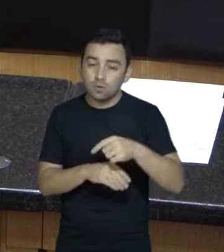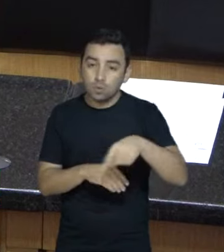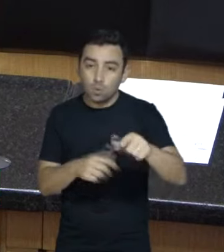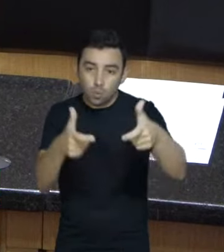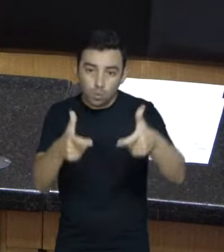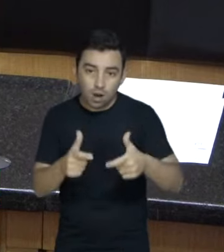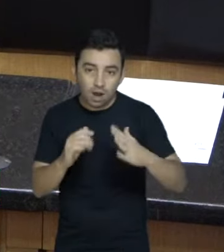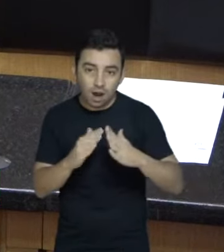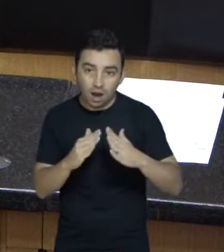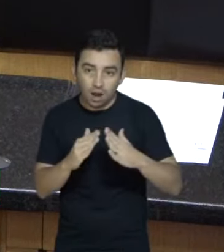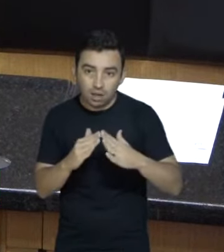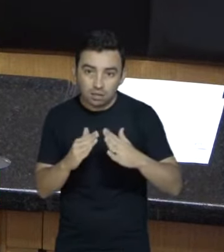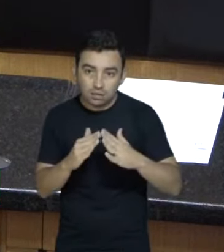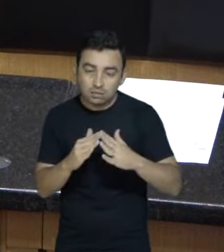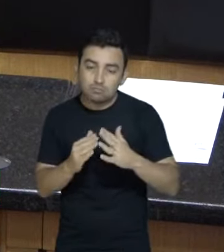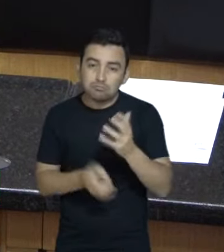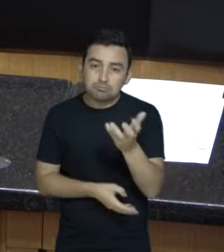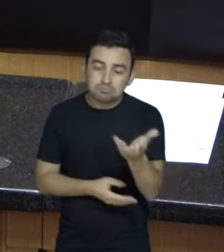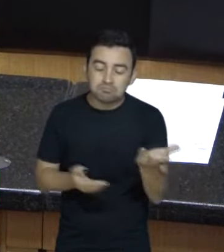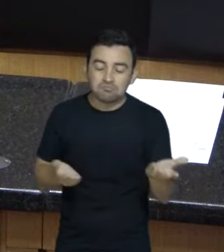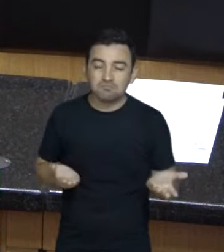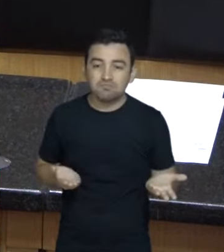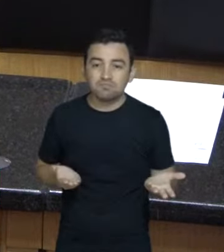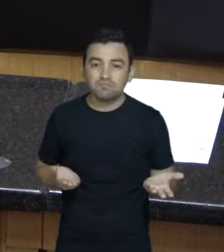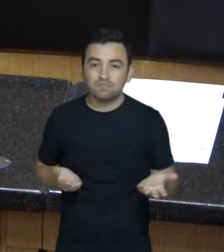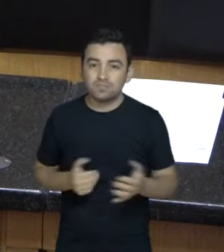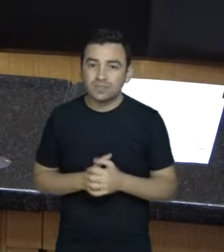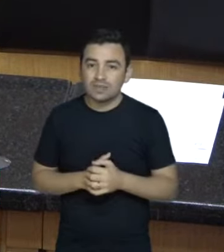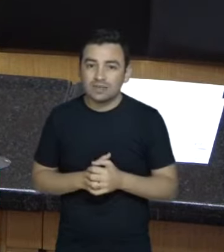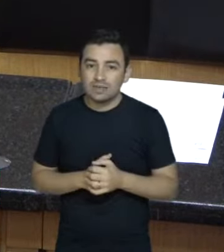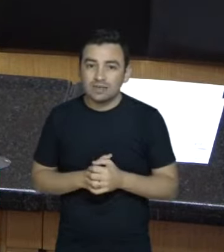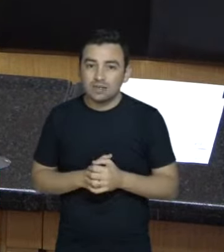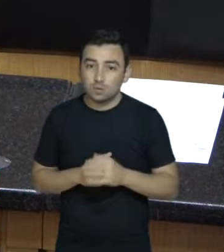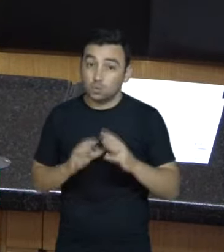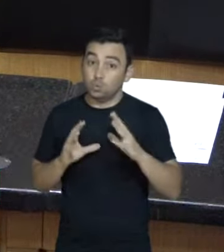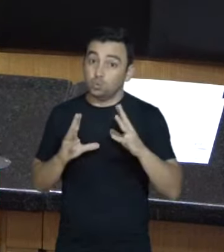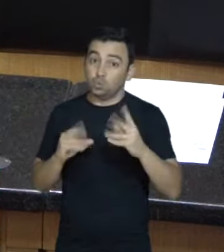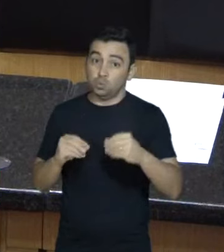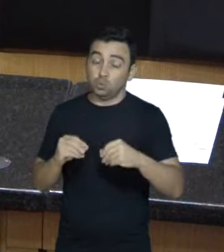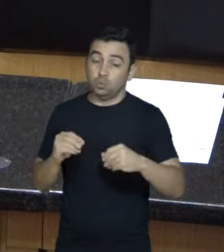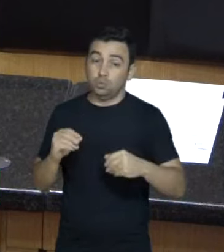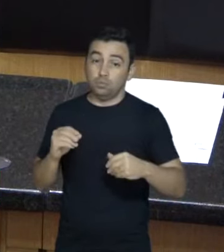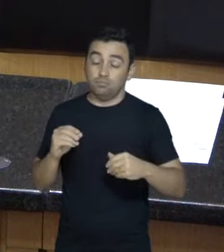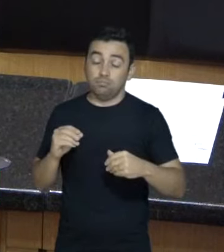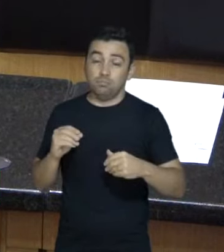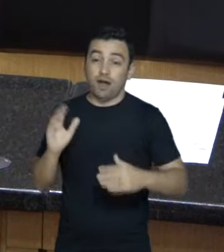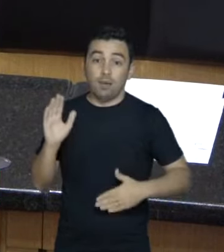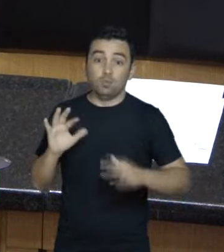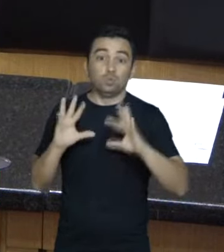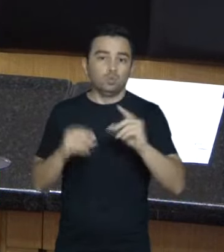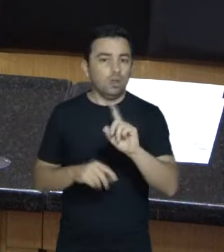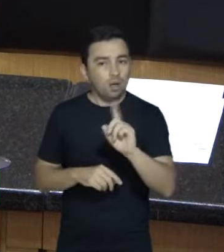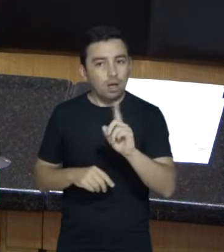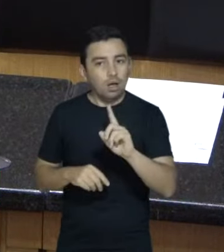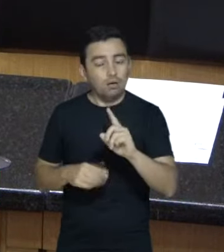aqui em Florianópolis. Quer dizer, não é tudo bandido, é gente que luta pela